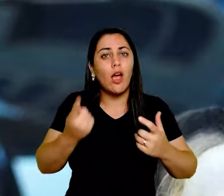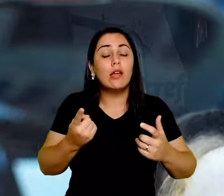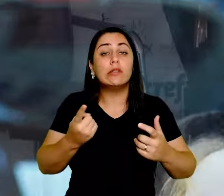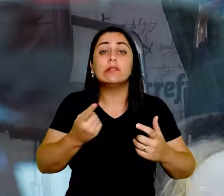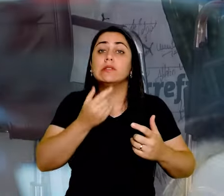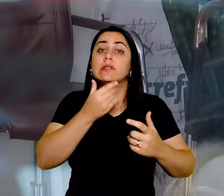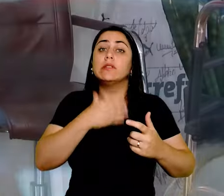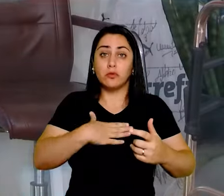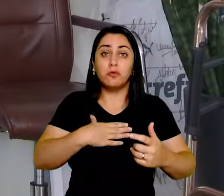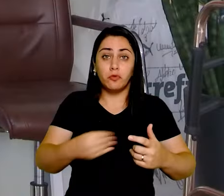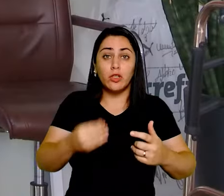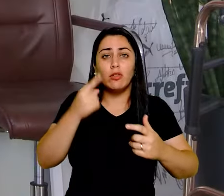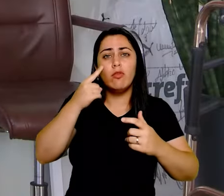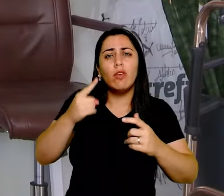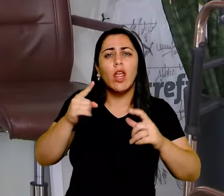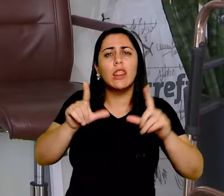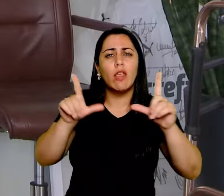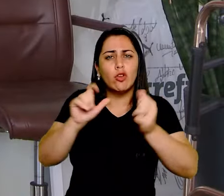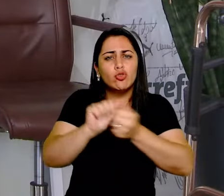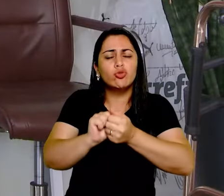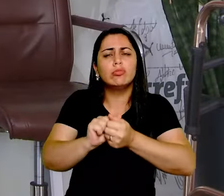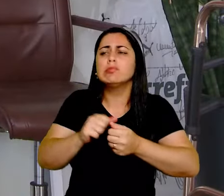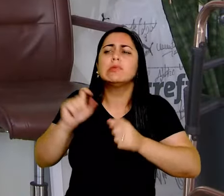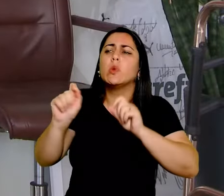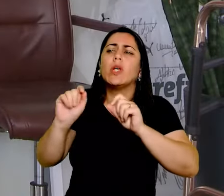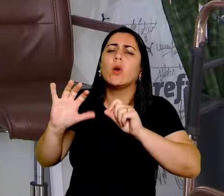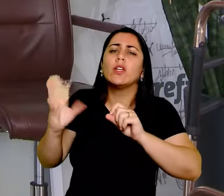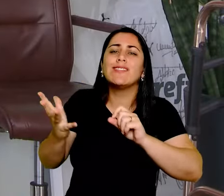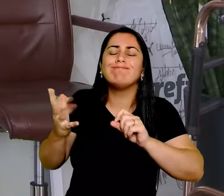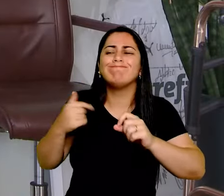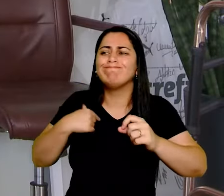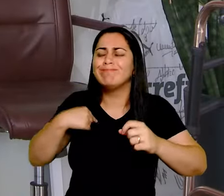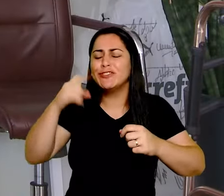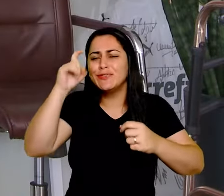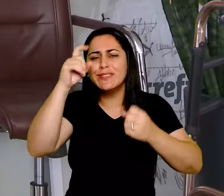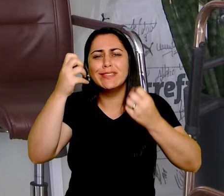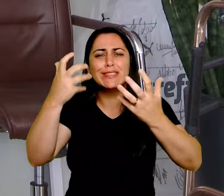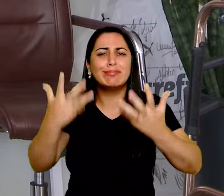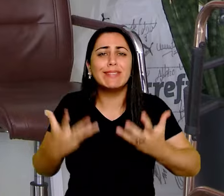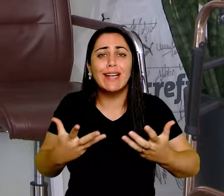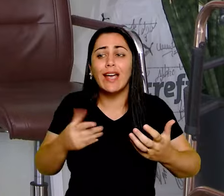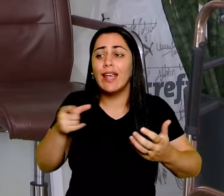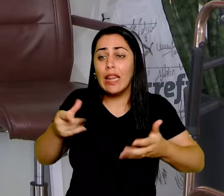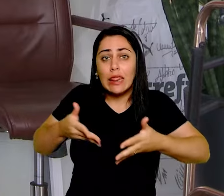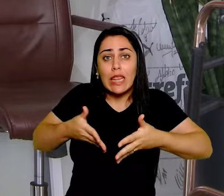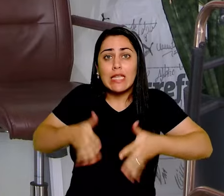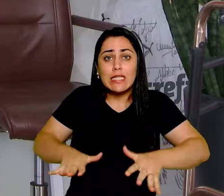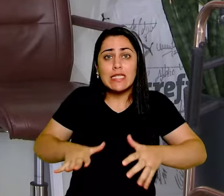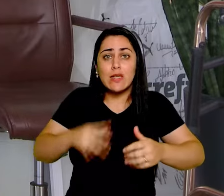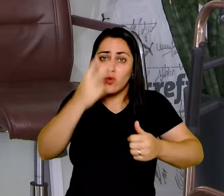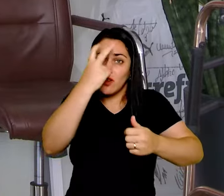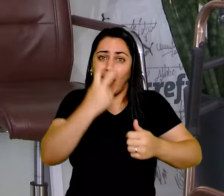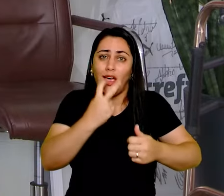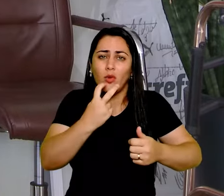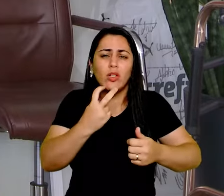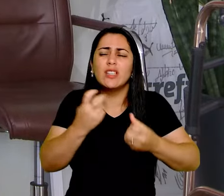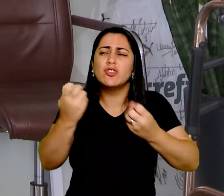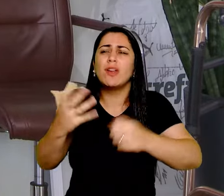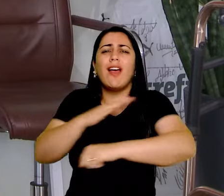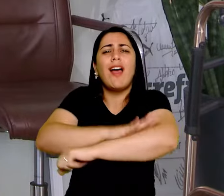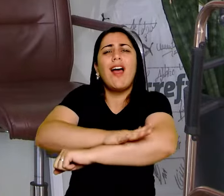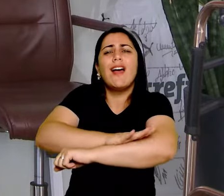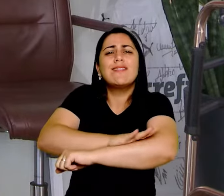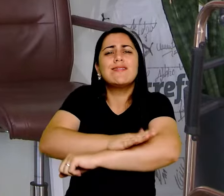comigo, ele quis saber do que se trata. E aí eu tive muita dificuldade de explicar para uma criança que nasceu cega o que